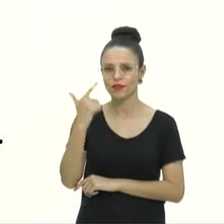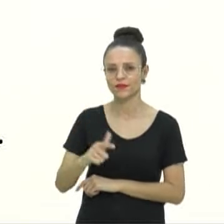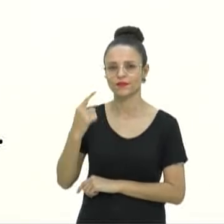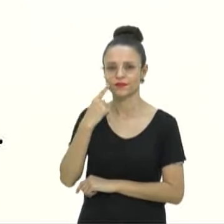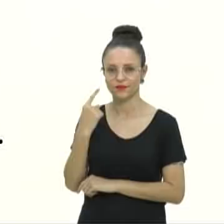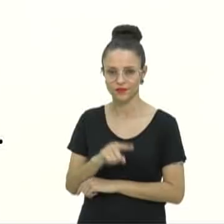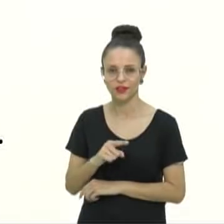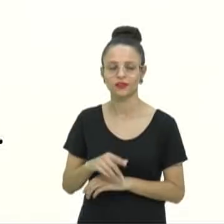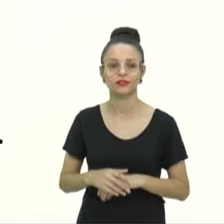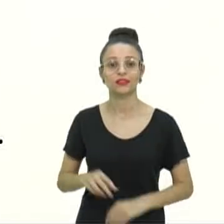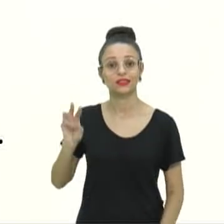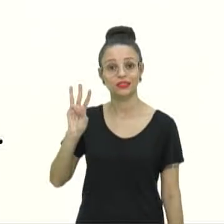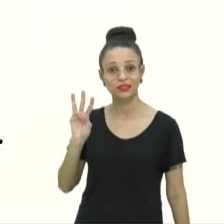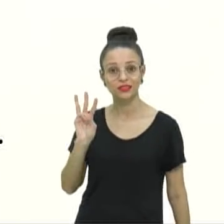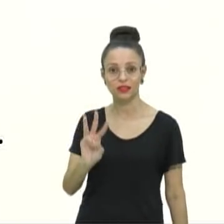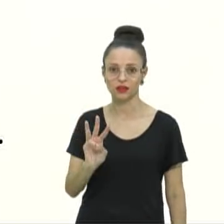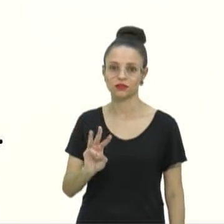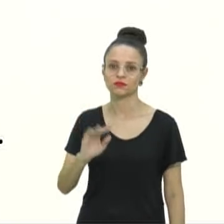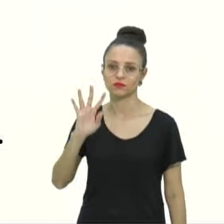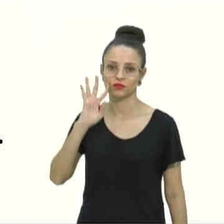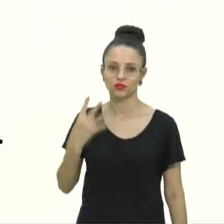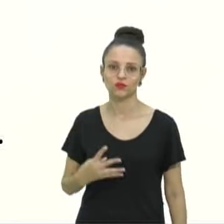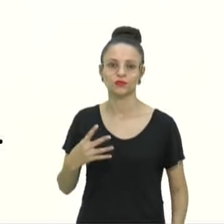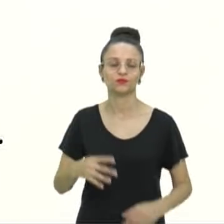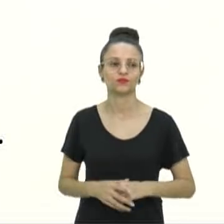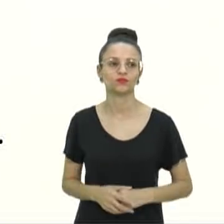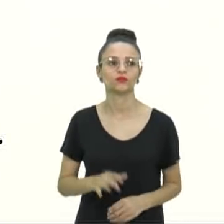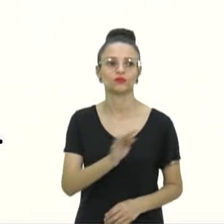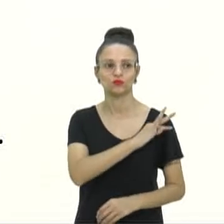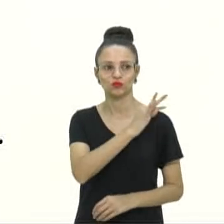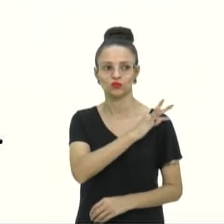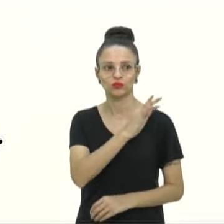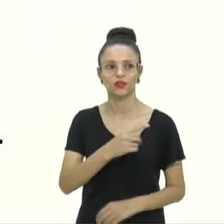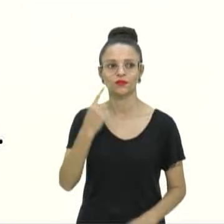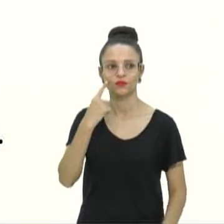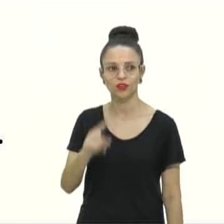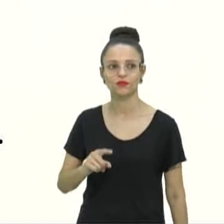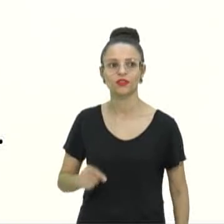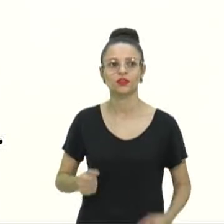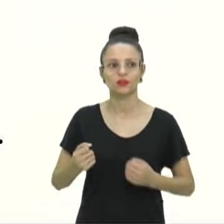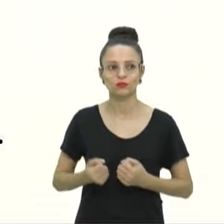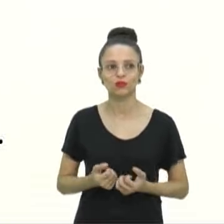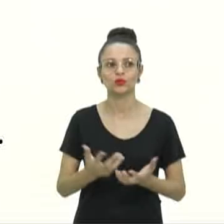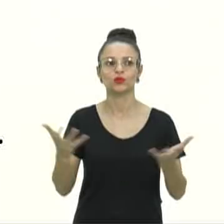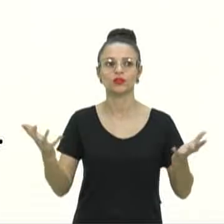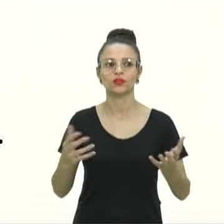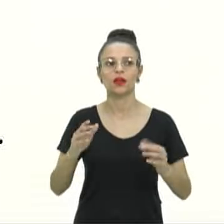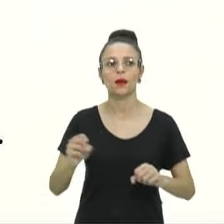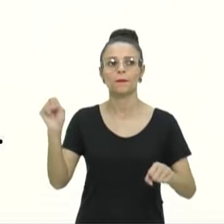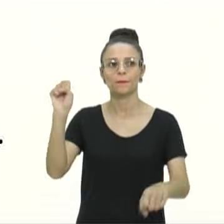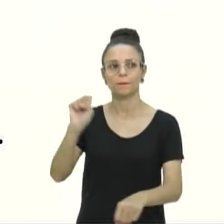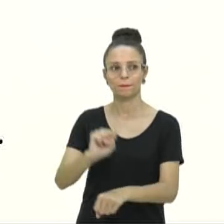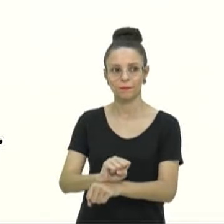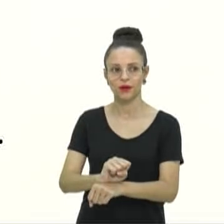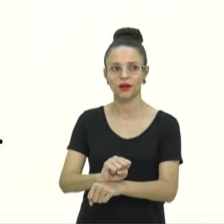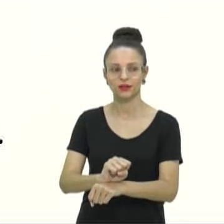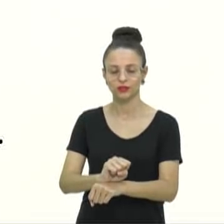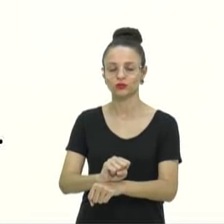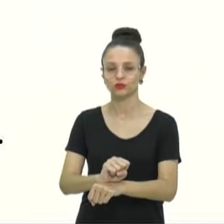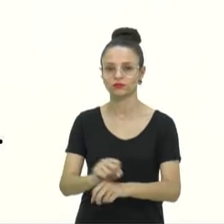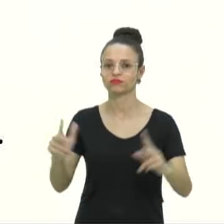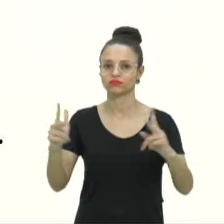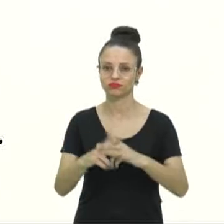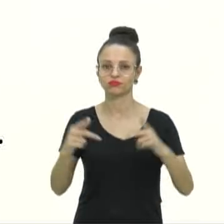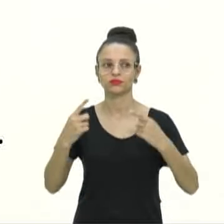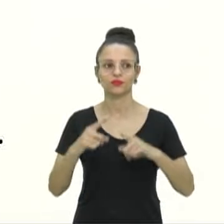questionada. Então aqui entra os 3 árbitros da decisão. O técnico vai lançar um bloco de espuma, né, na área de combate, parando a luta e lançando o